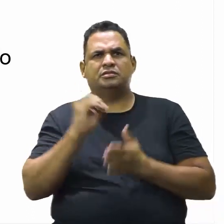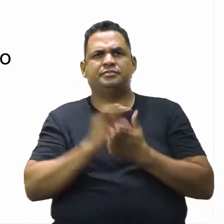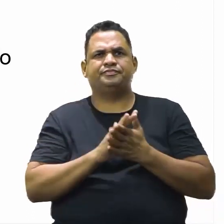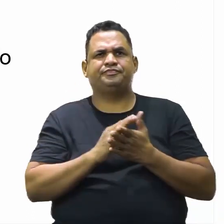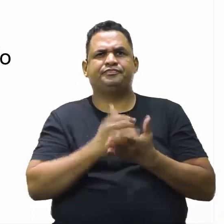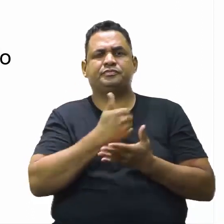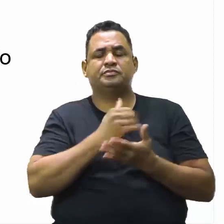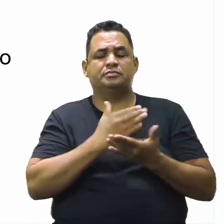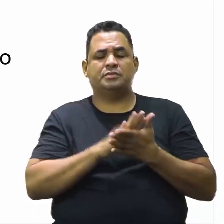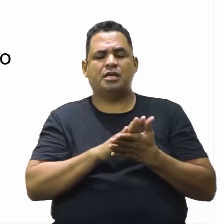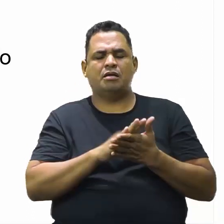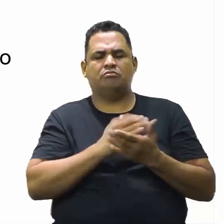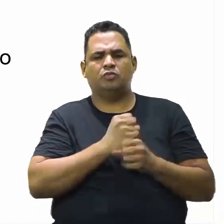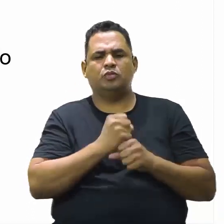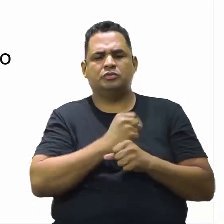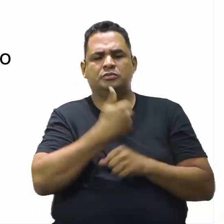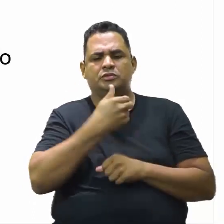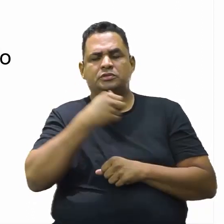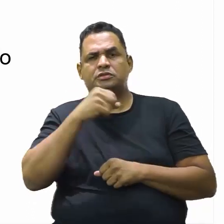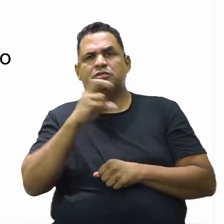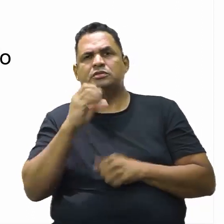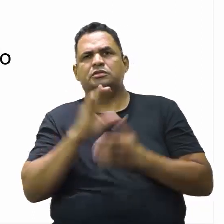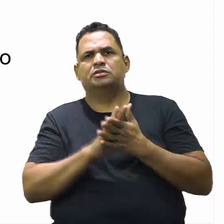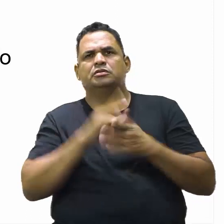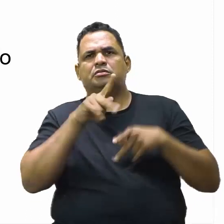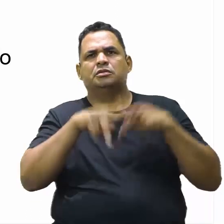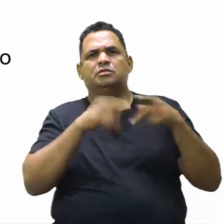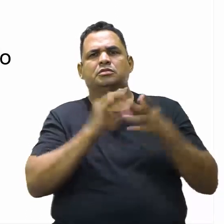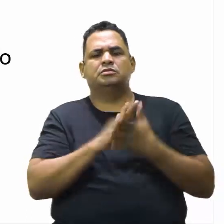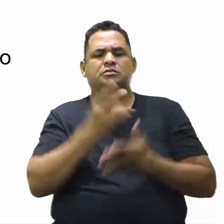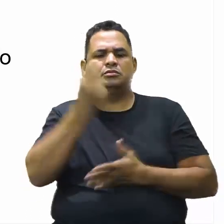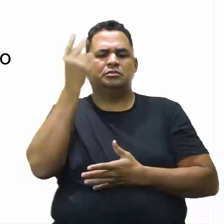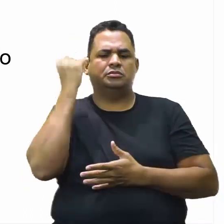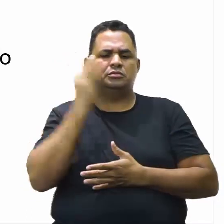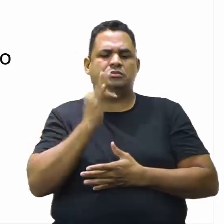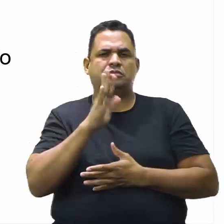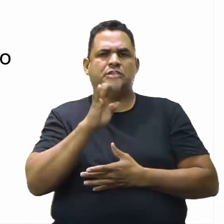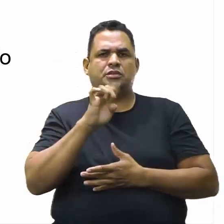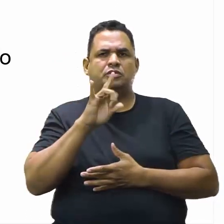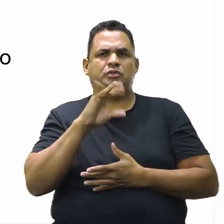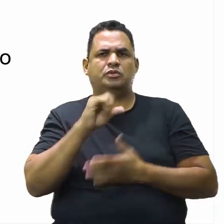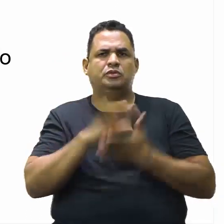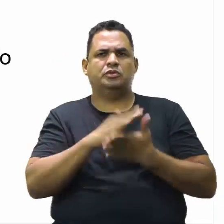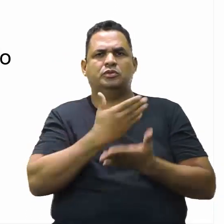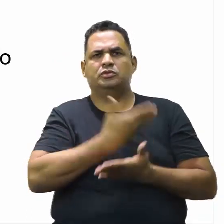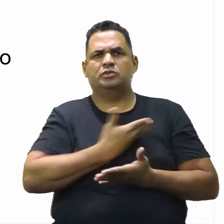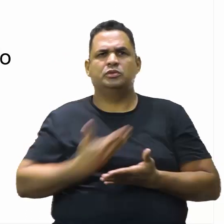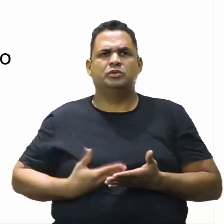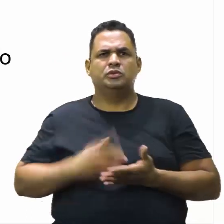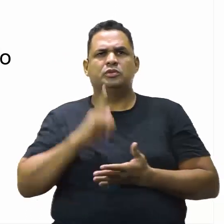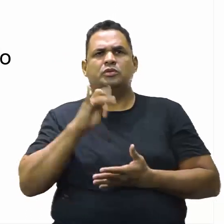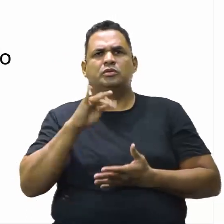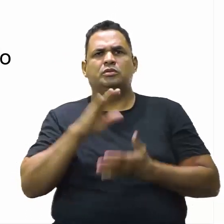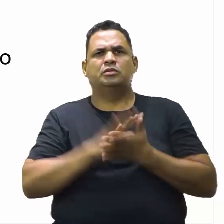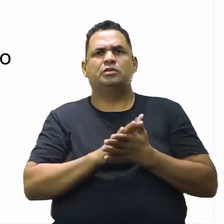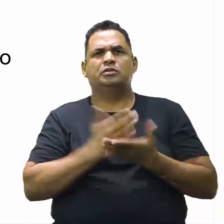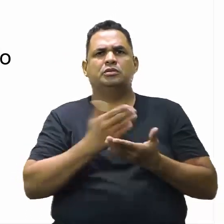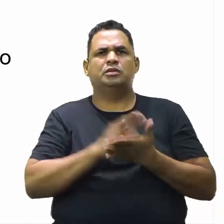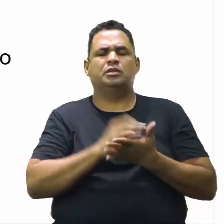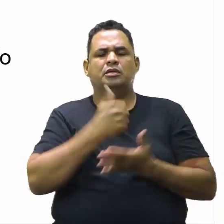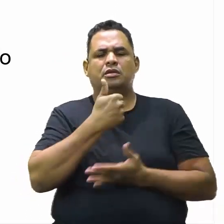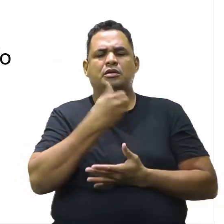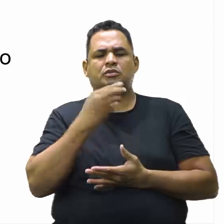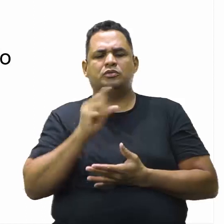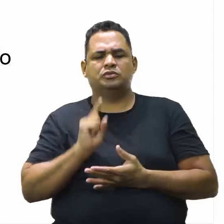Em 1950, a população do antigo território do Guaporé era cerca de 14 mil